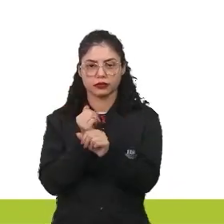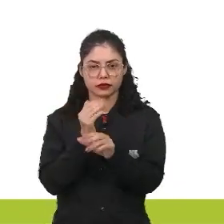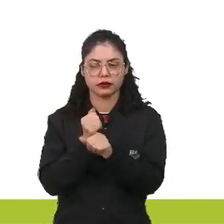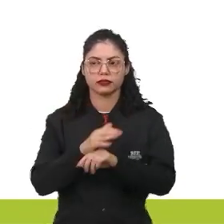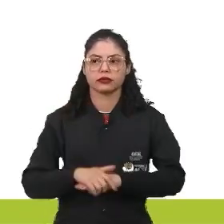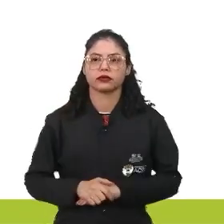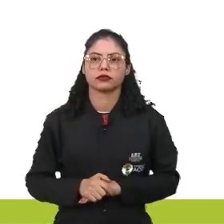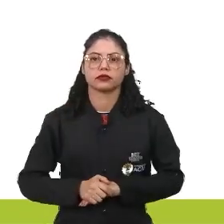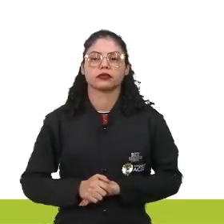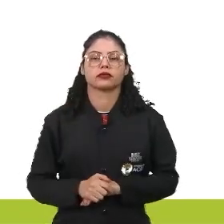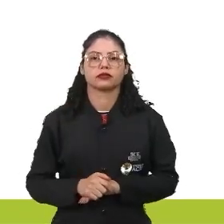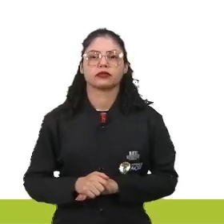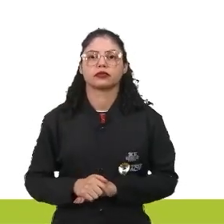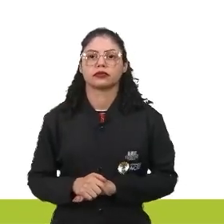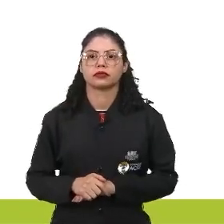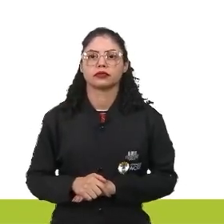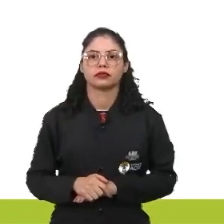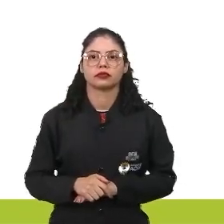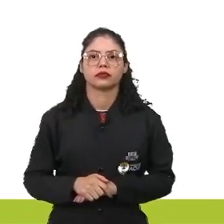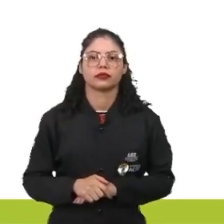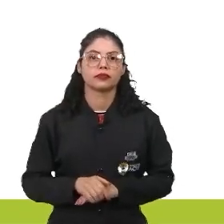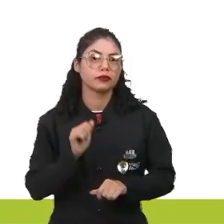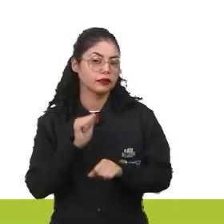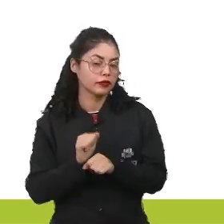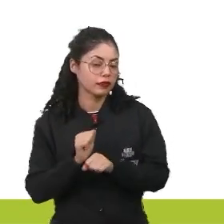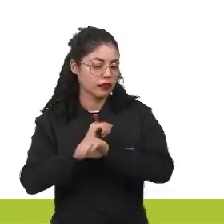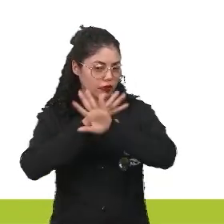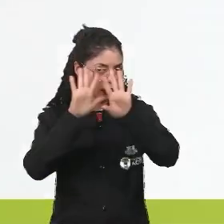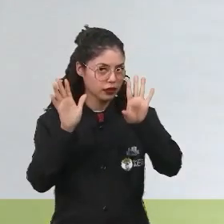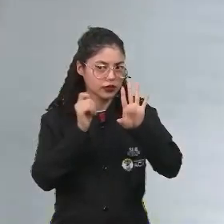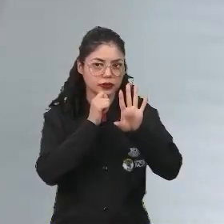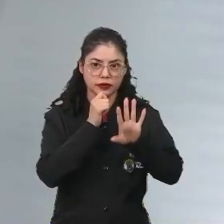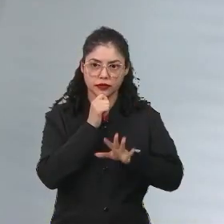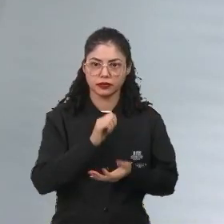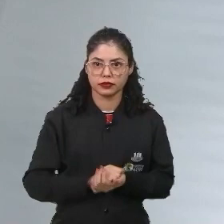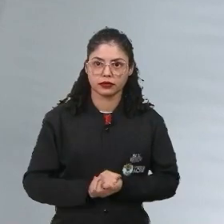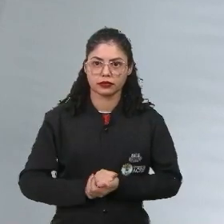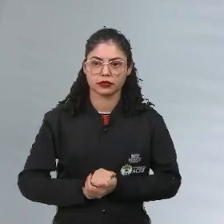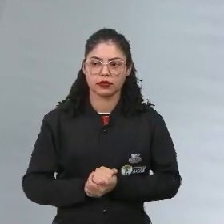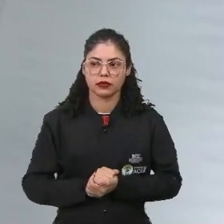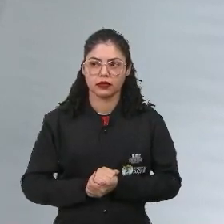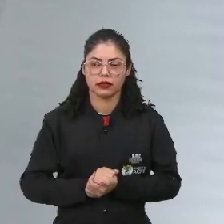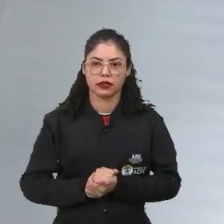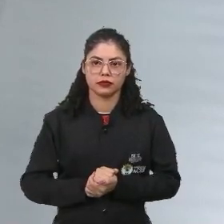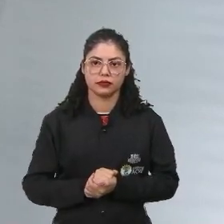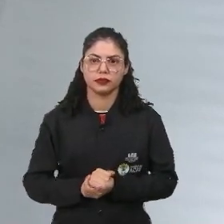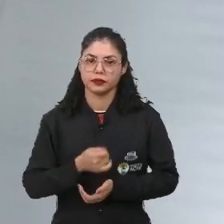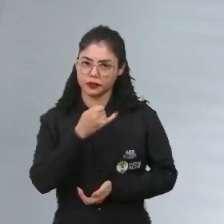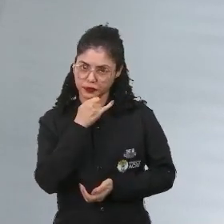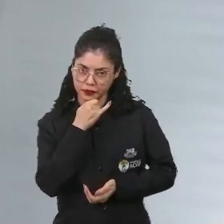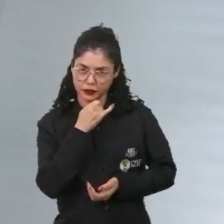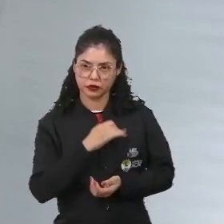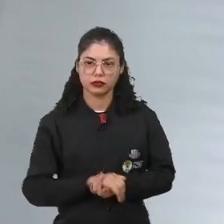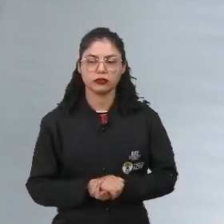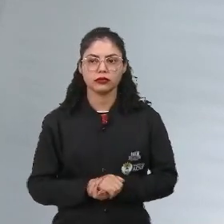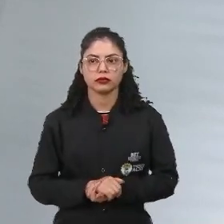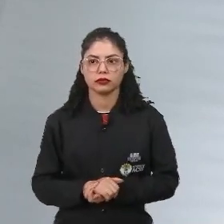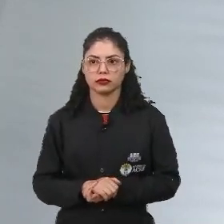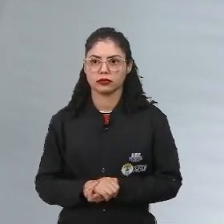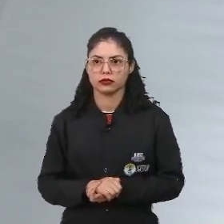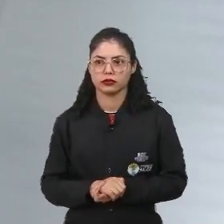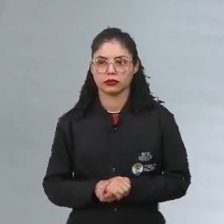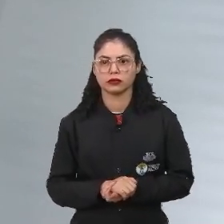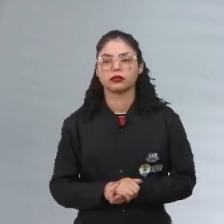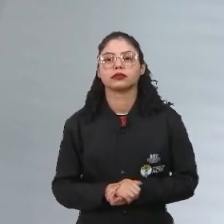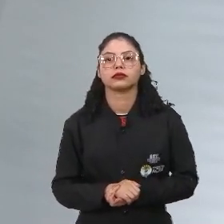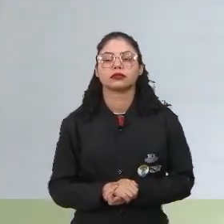à mistura. Espero que tenha ficado bem evidente aí, bem esclarecido no exemplo mencionado para vocês.